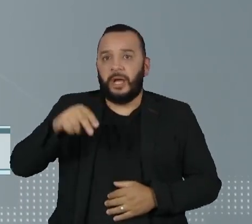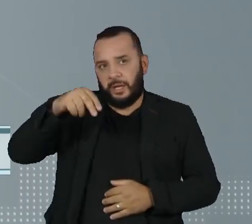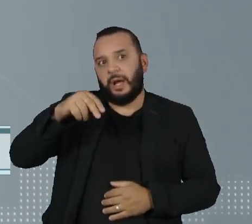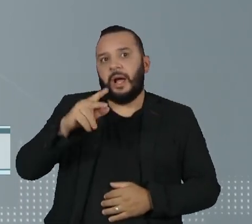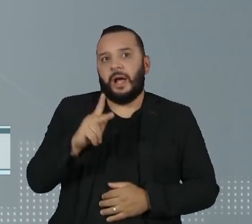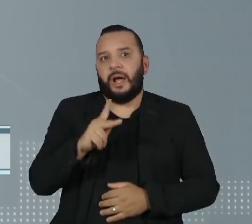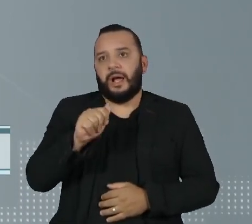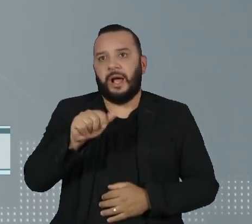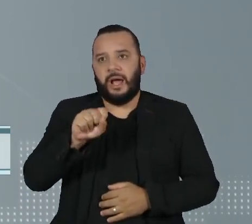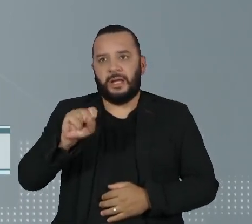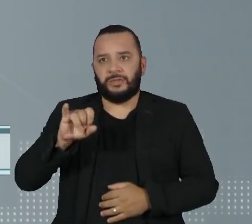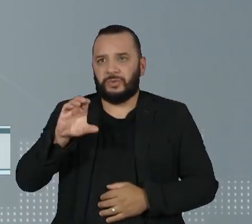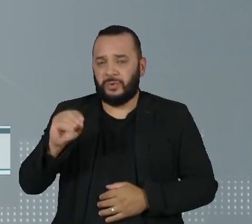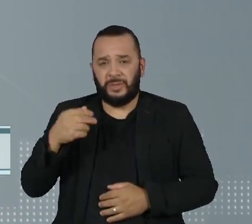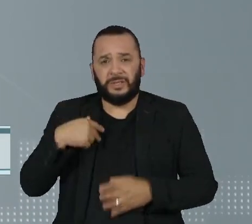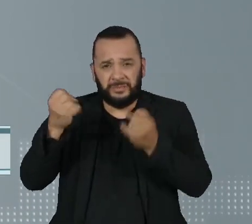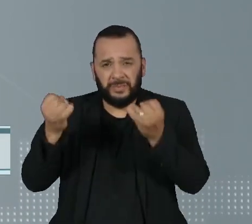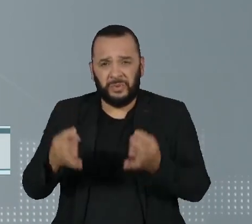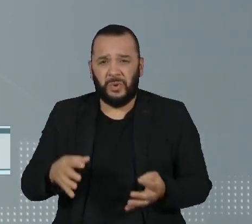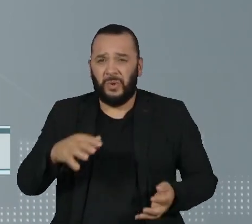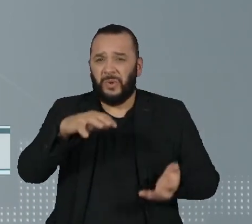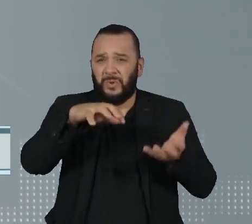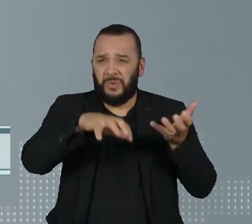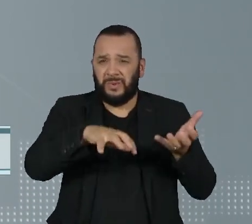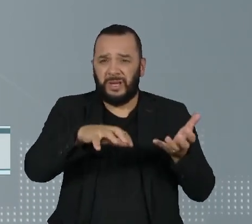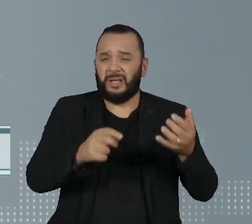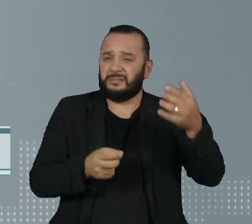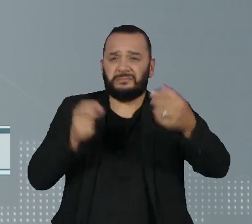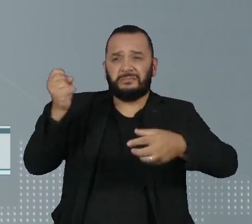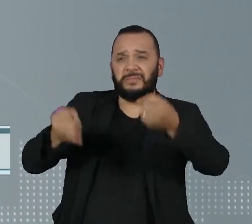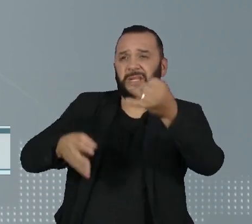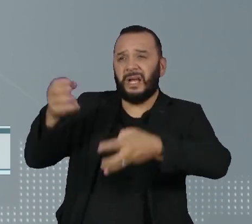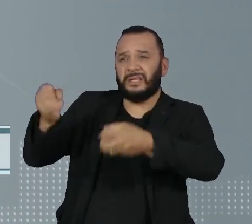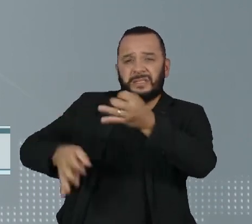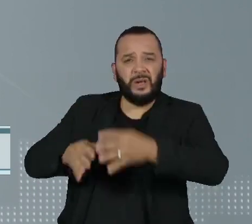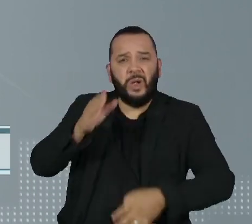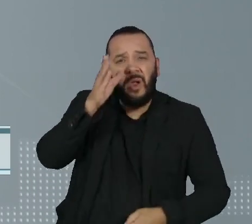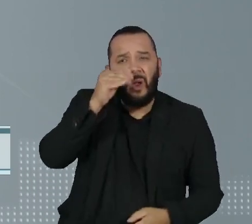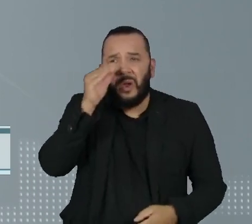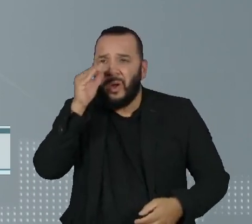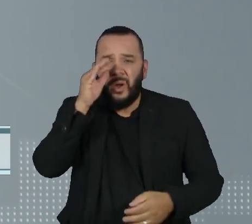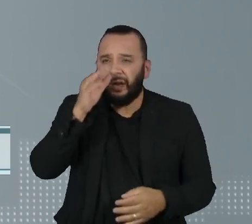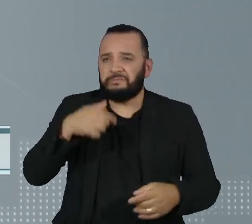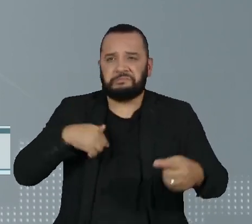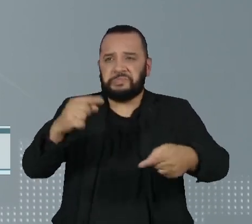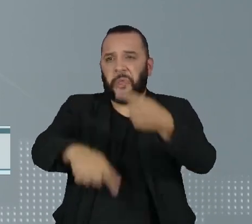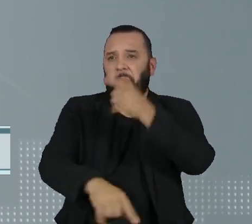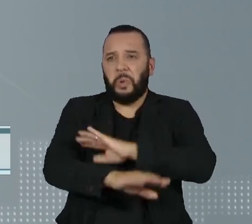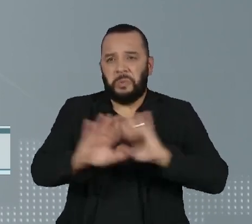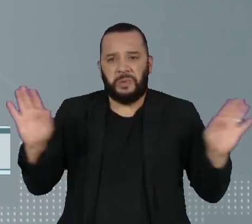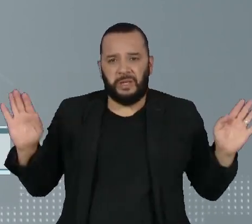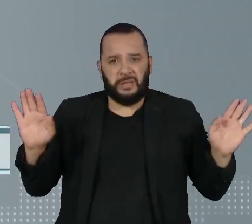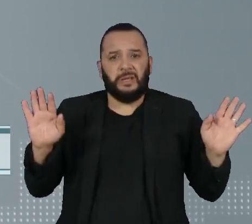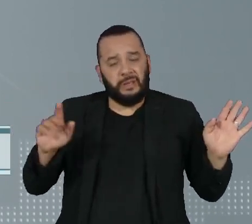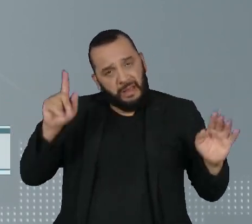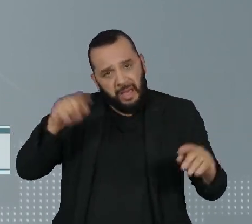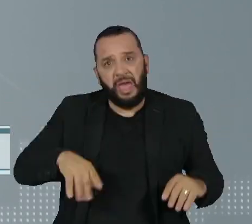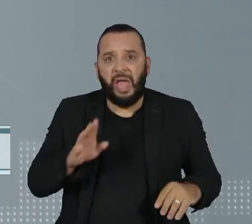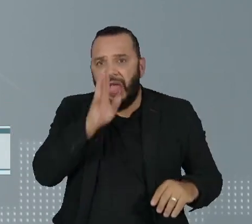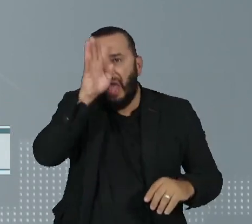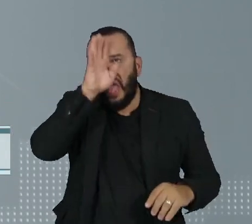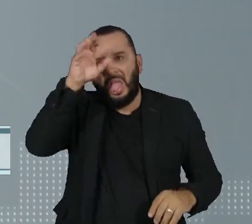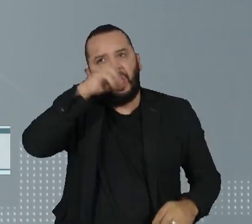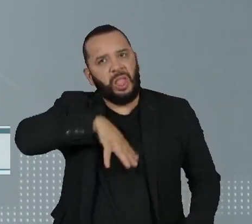congressistas deram argumentos genéricos para justificar a quebra do sigilo caracter por ele como medida